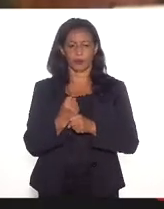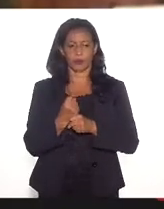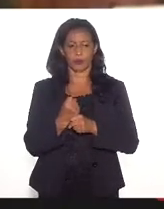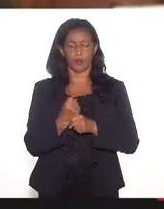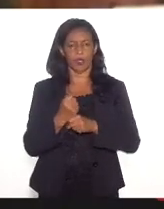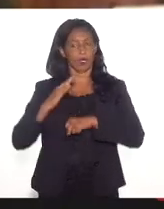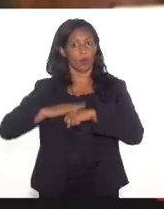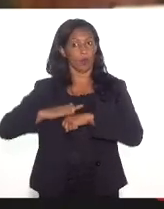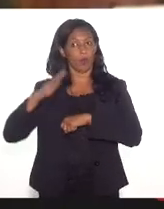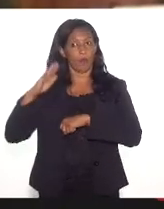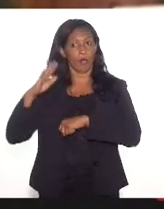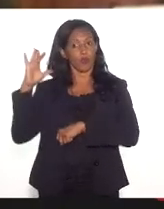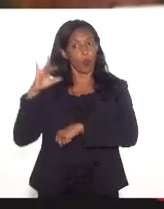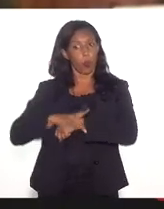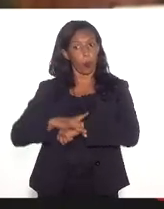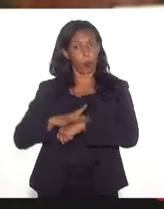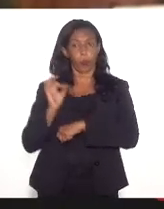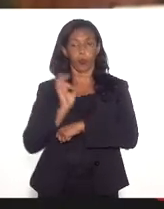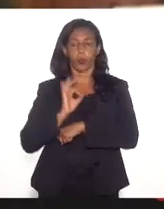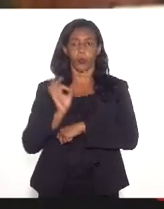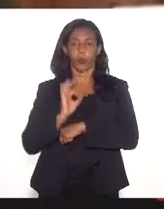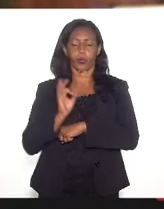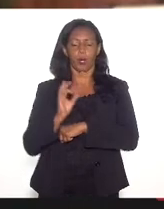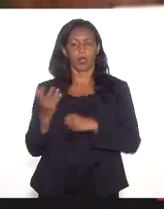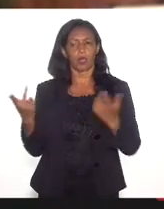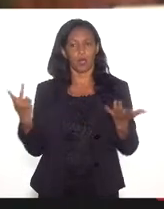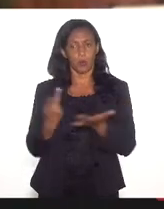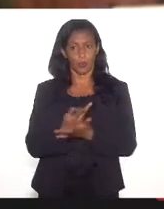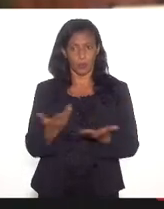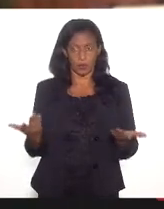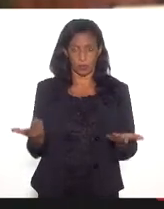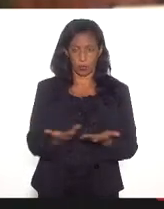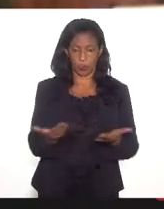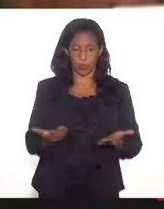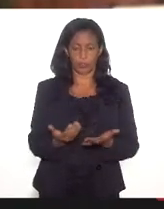o mais grave, dado o que estamos vivendo nesse momento,